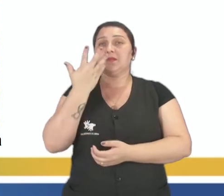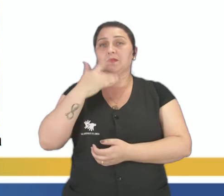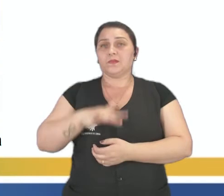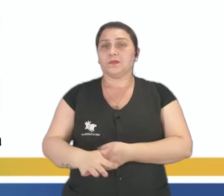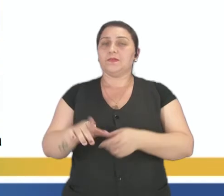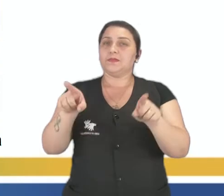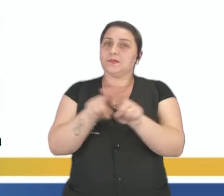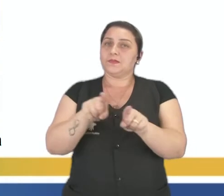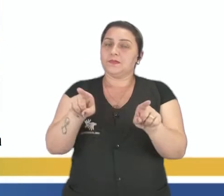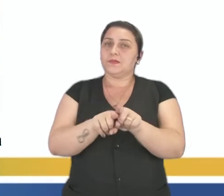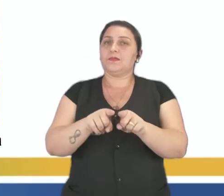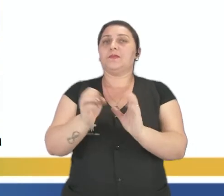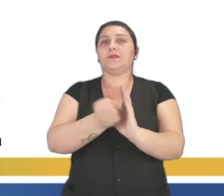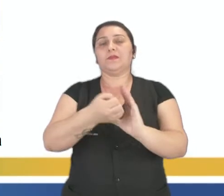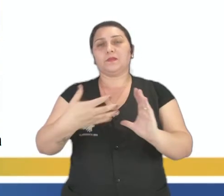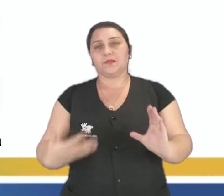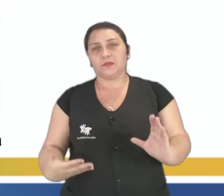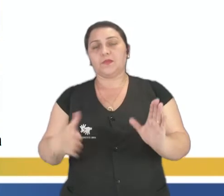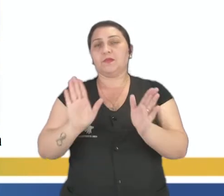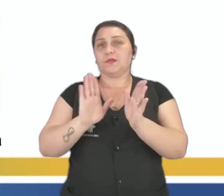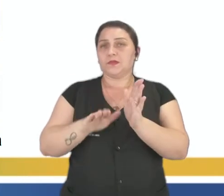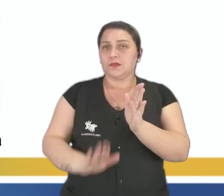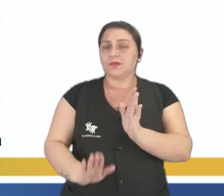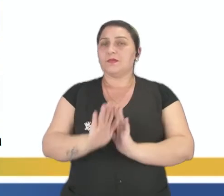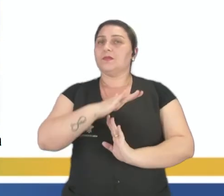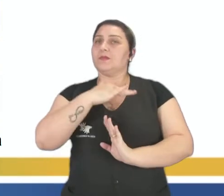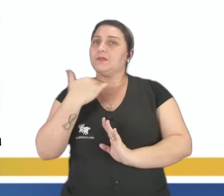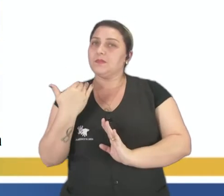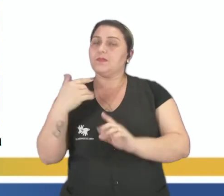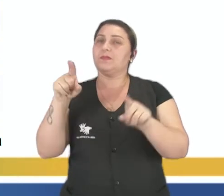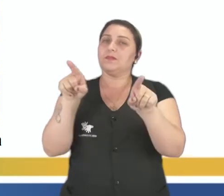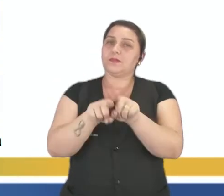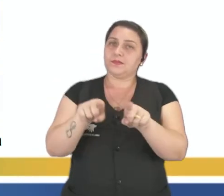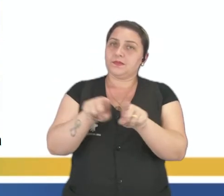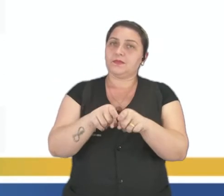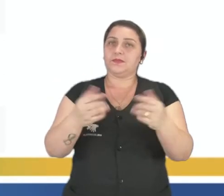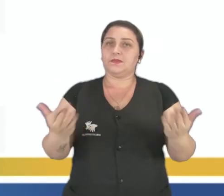infantil também é uma característica que é baixa e de mortalidade também.